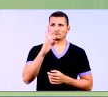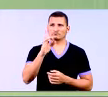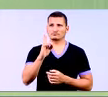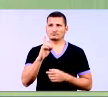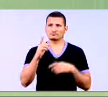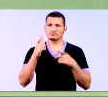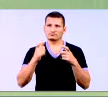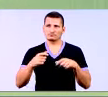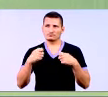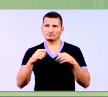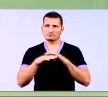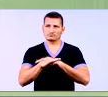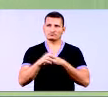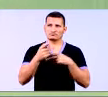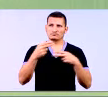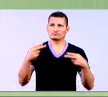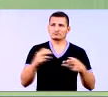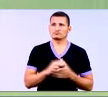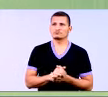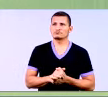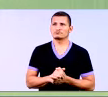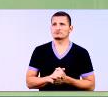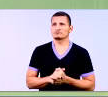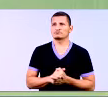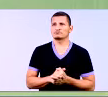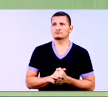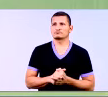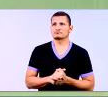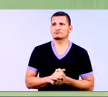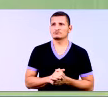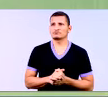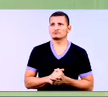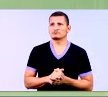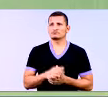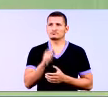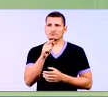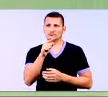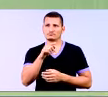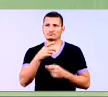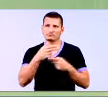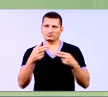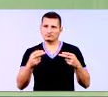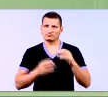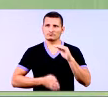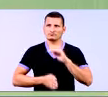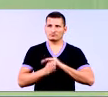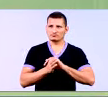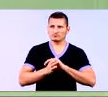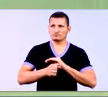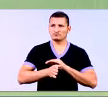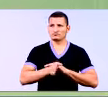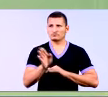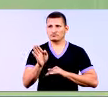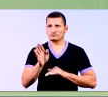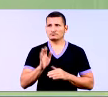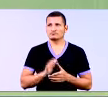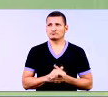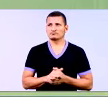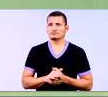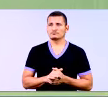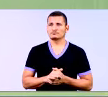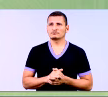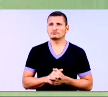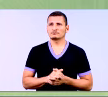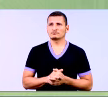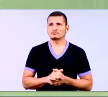preciso armazenar as coisas. E aqui eu estou dizendo o quê? Dispositivos de entrada e saída. Além